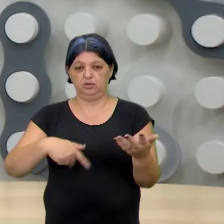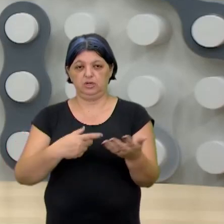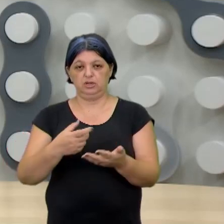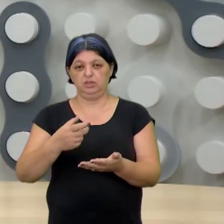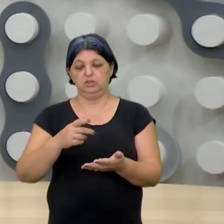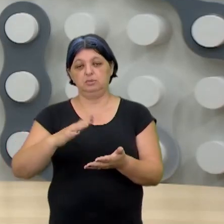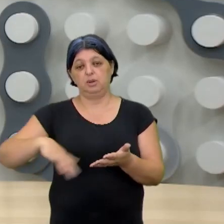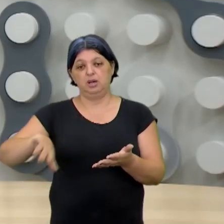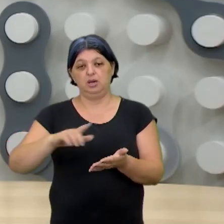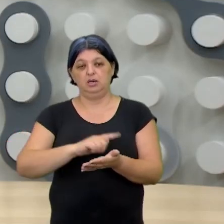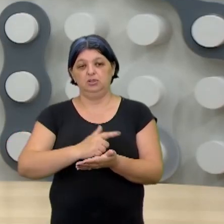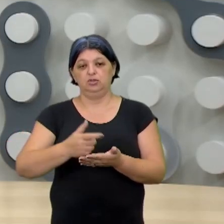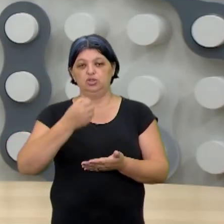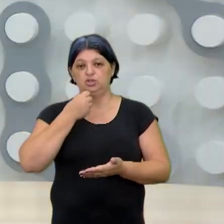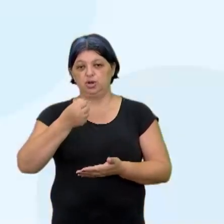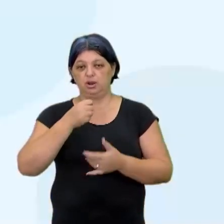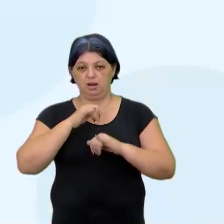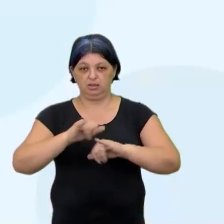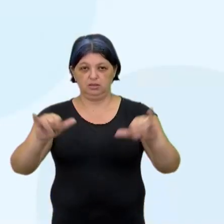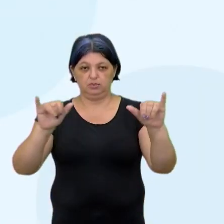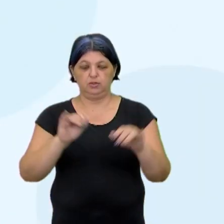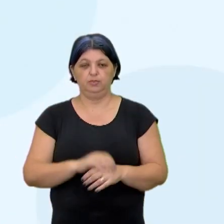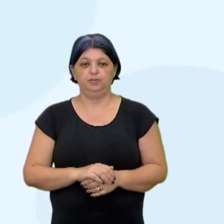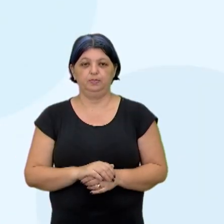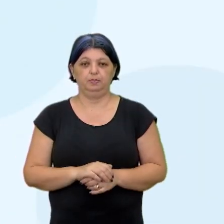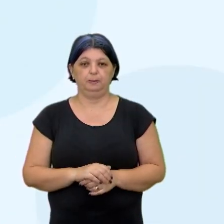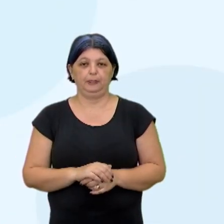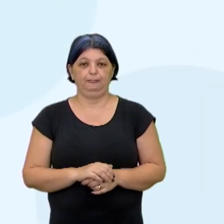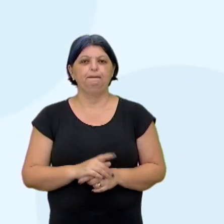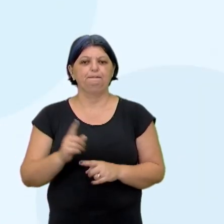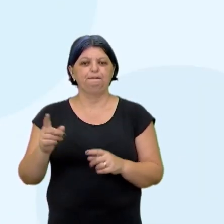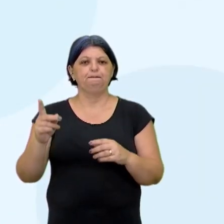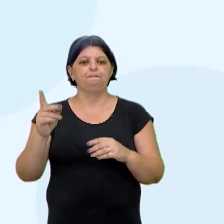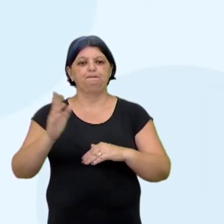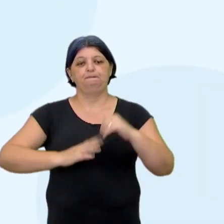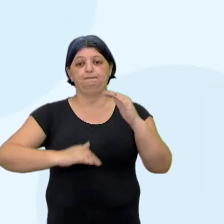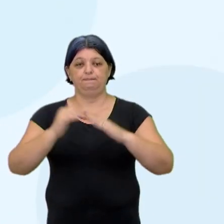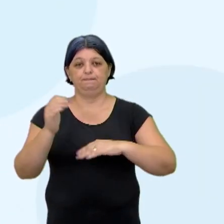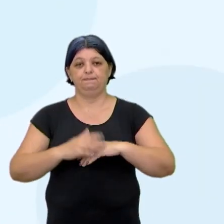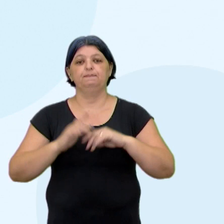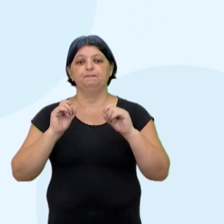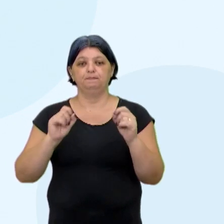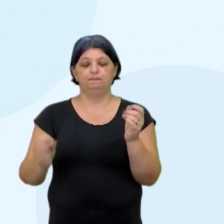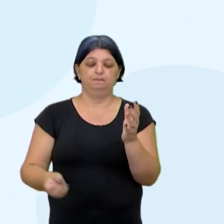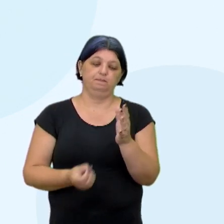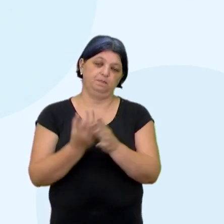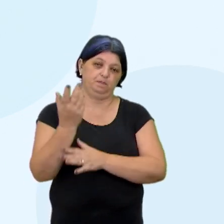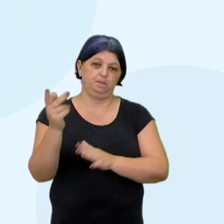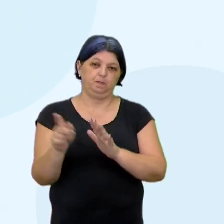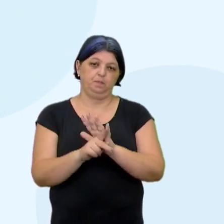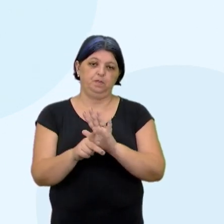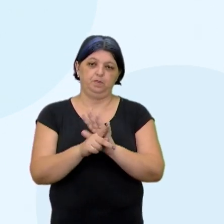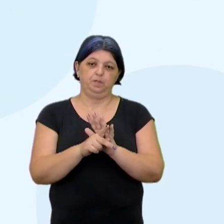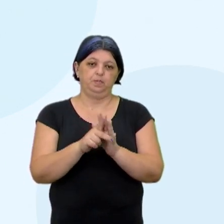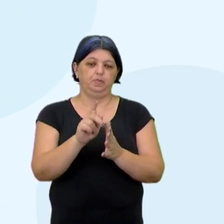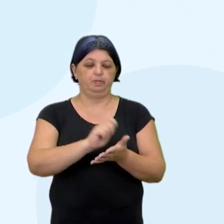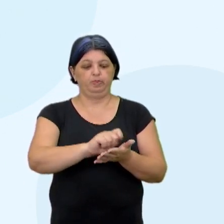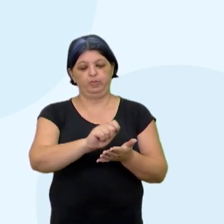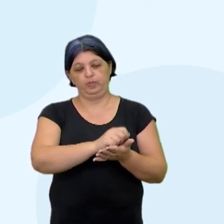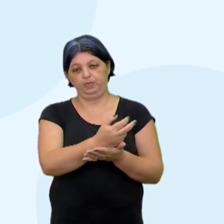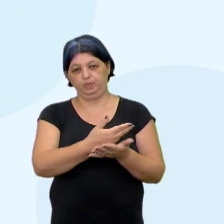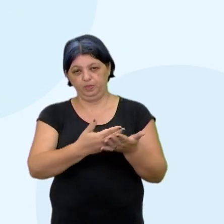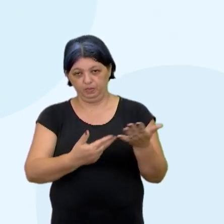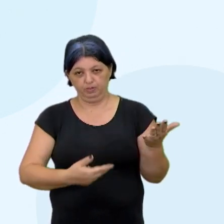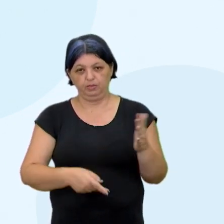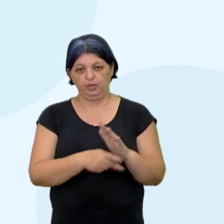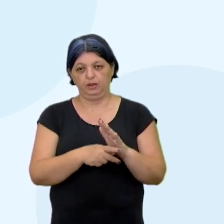tá certo? Então aí, ó, vamos pôr na tela para vocês entenderem o Mão na Massa. O Mão na Massa é isso, ó. Que tal criar seu mapa mental de acordo com os dados apurados